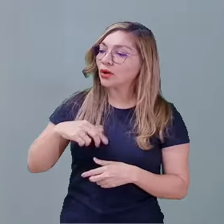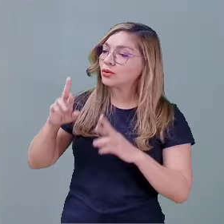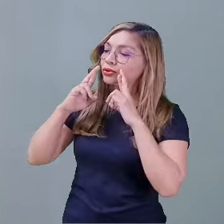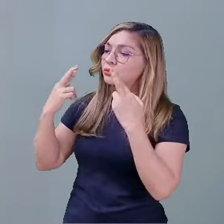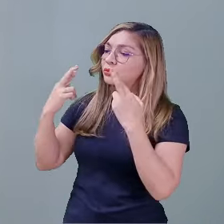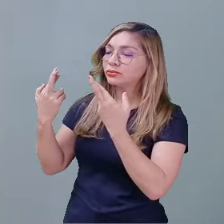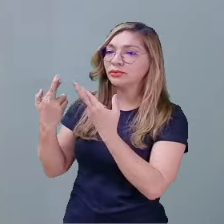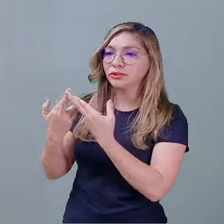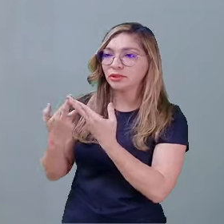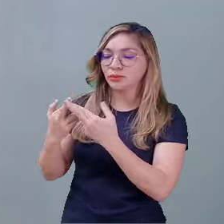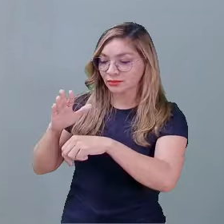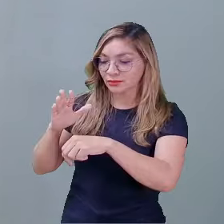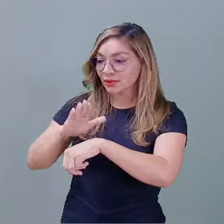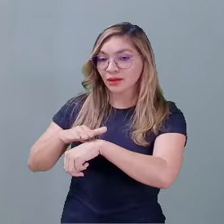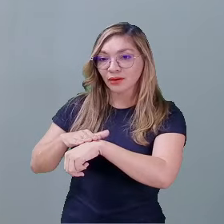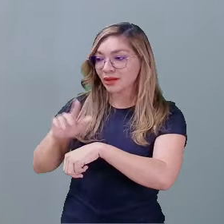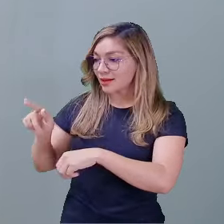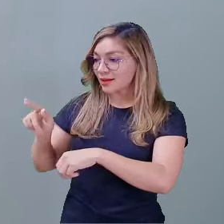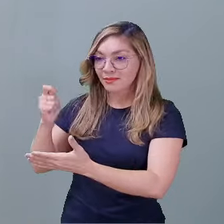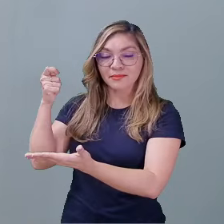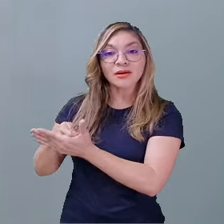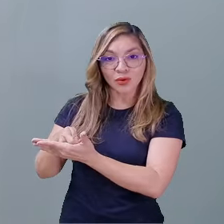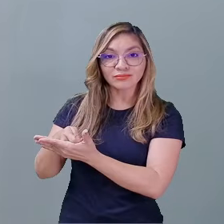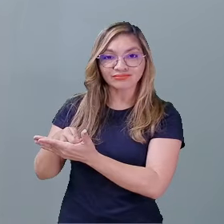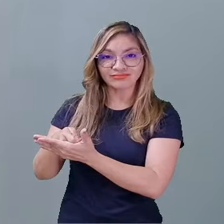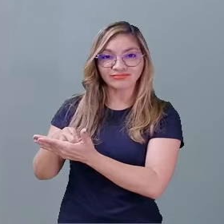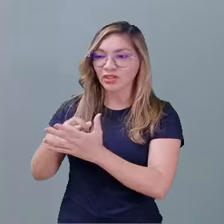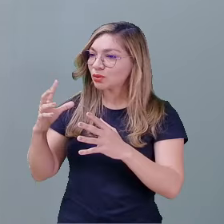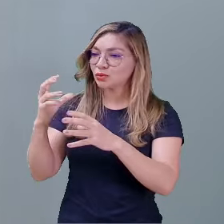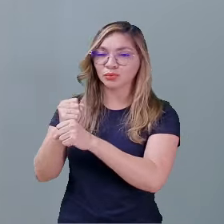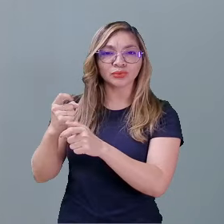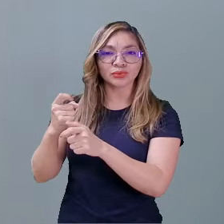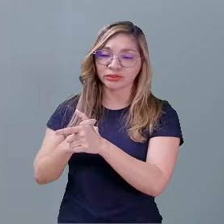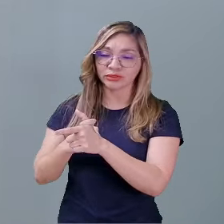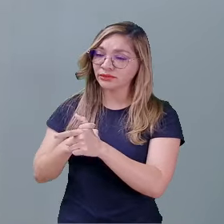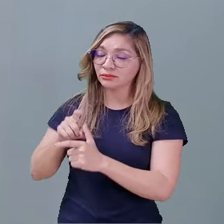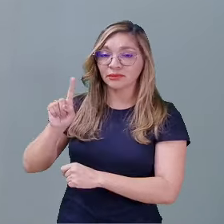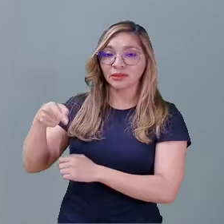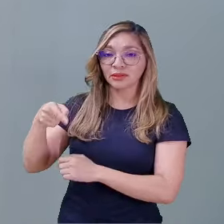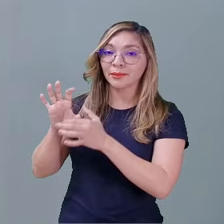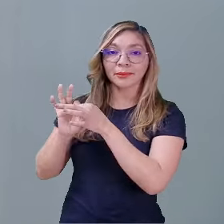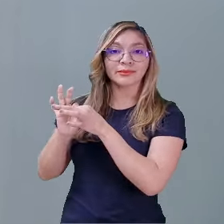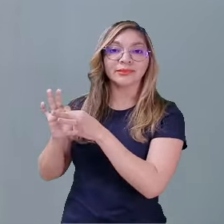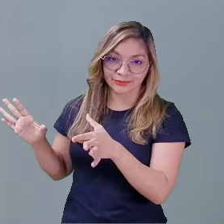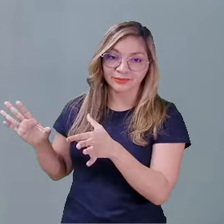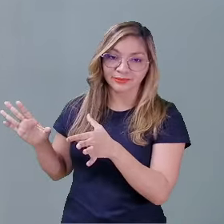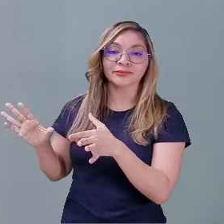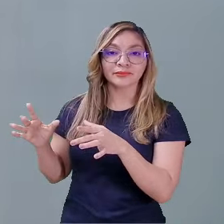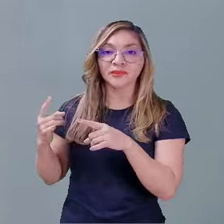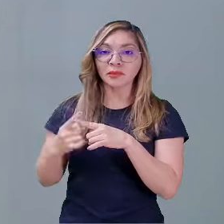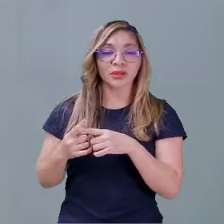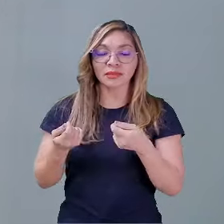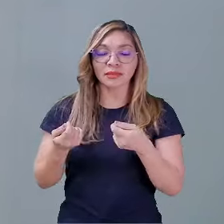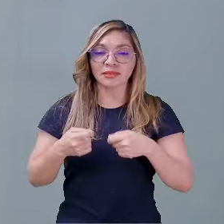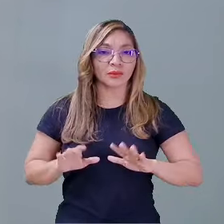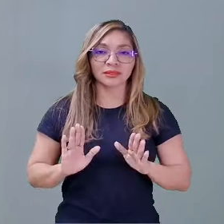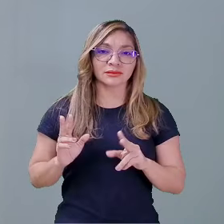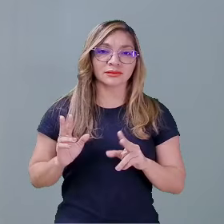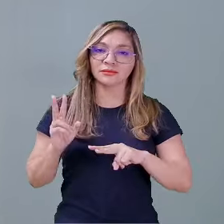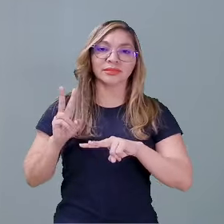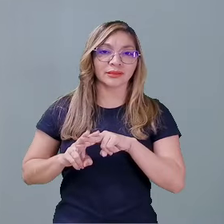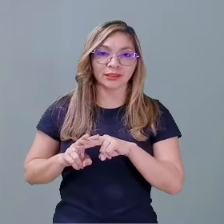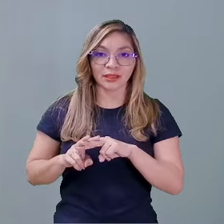momento da audiência, ele pagou o valor integral da dívida e acabou sendo liberado, porque não há necessidade da prisão se não há mais